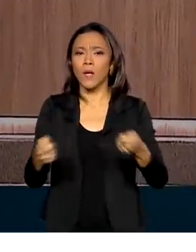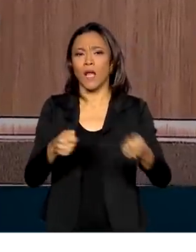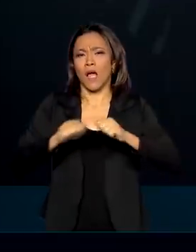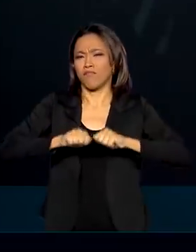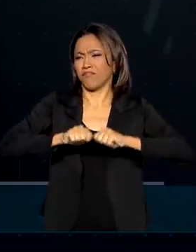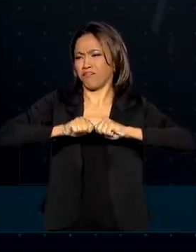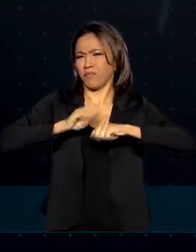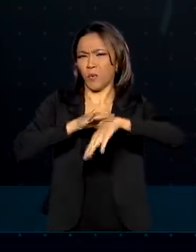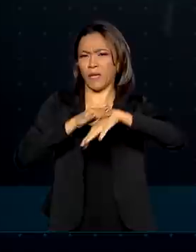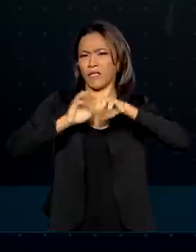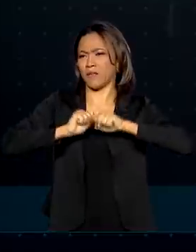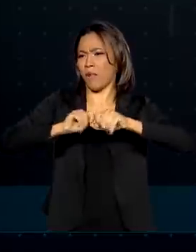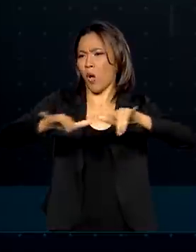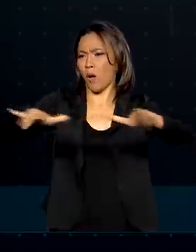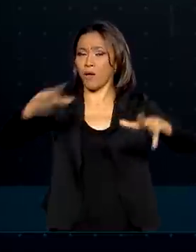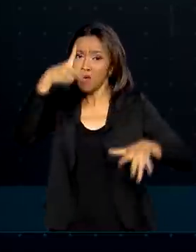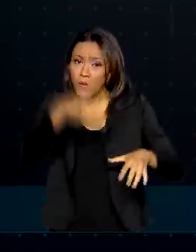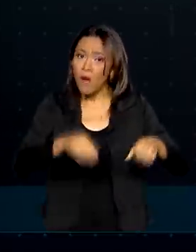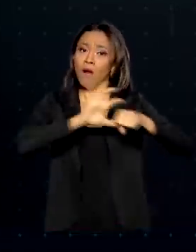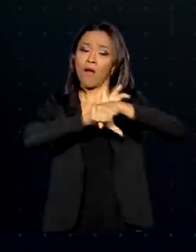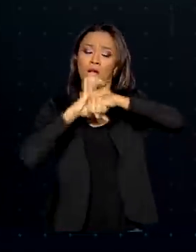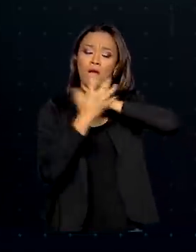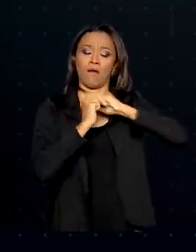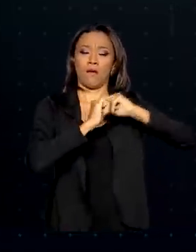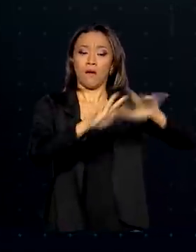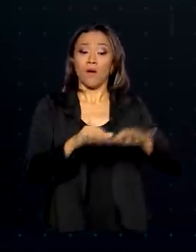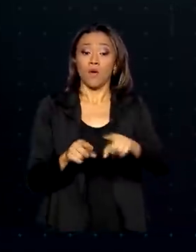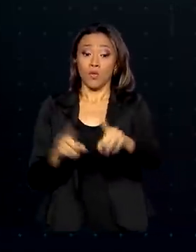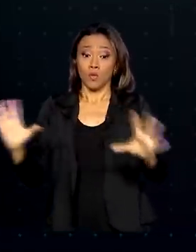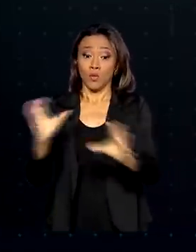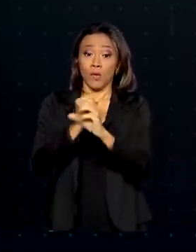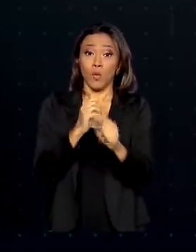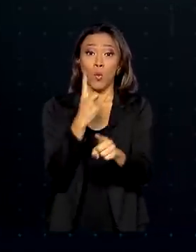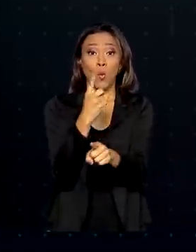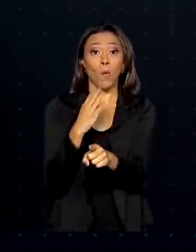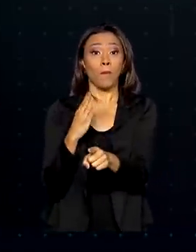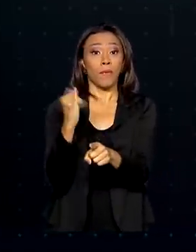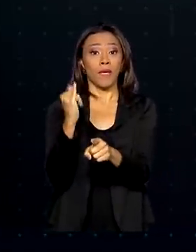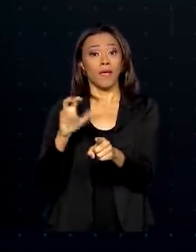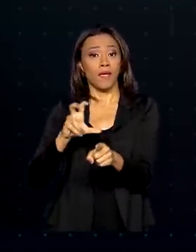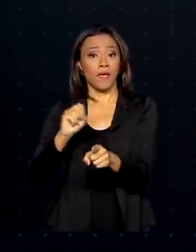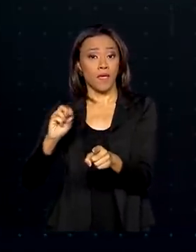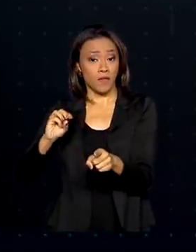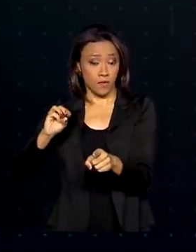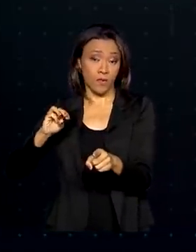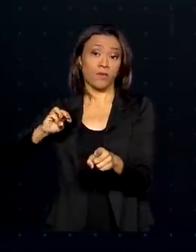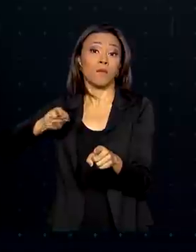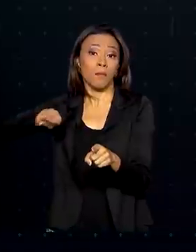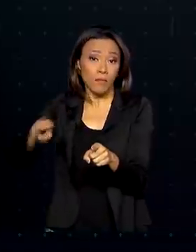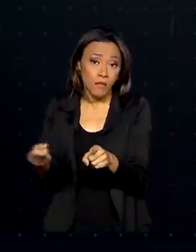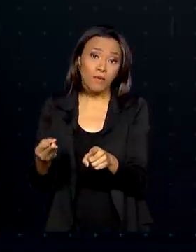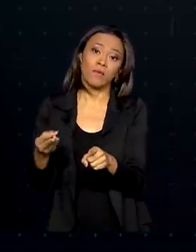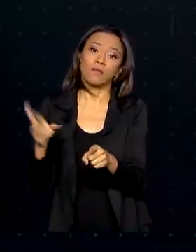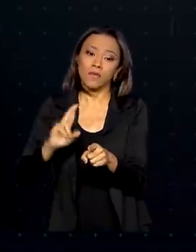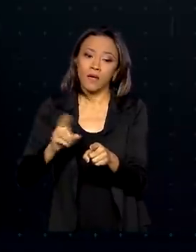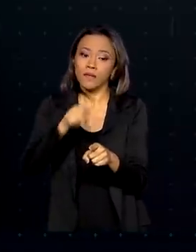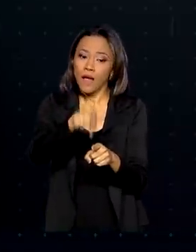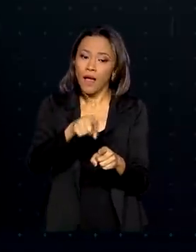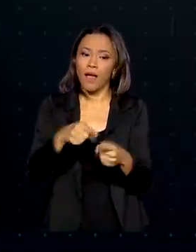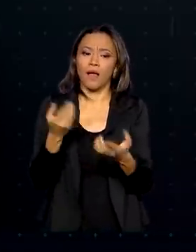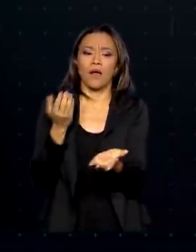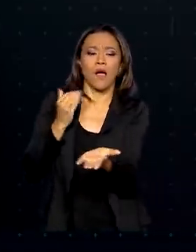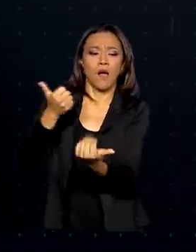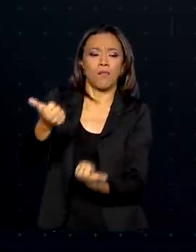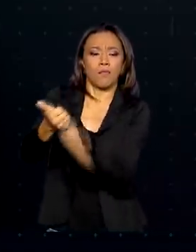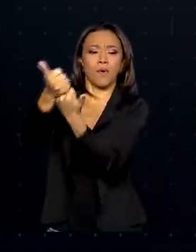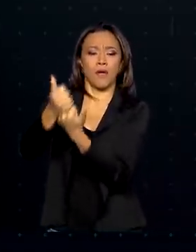-19. O total de investimentos chega a um bilhão e meio de reais. Vão ser ampliados os CIEVs, Centros de Informação